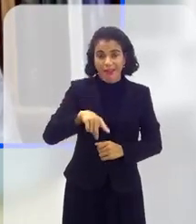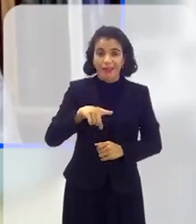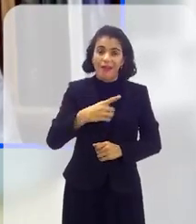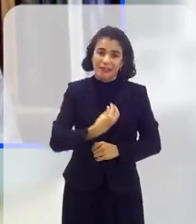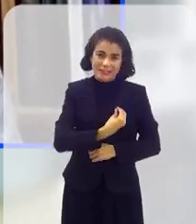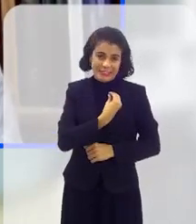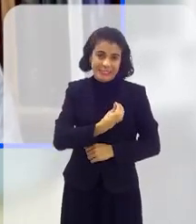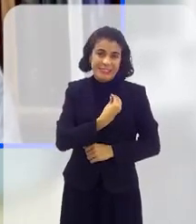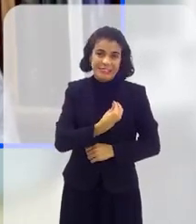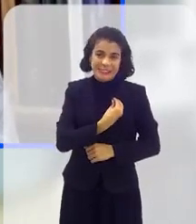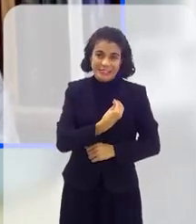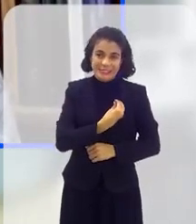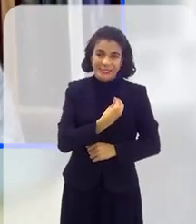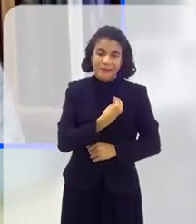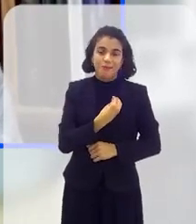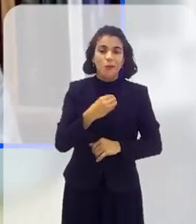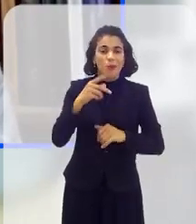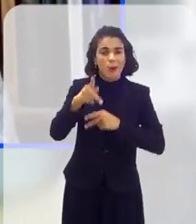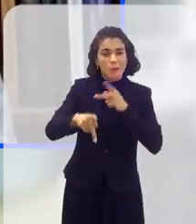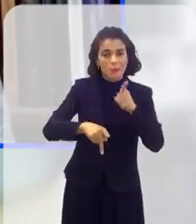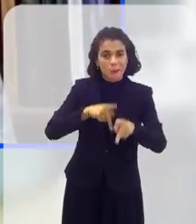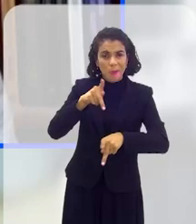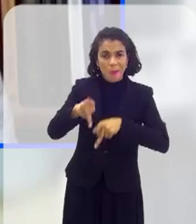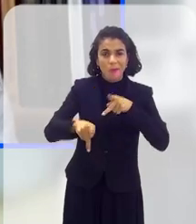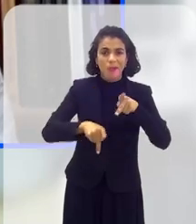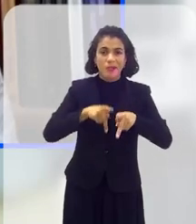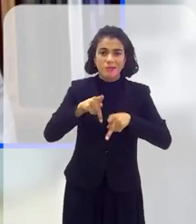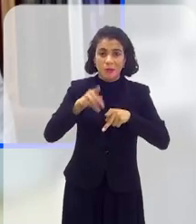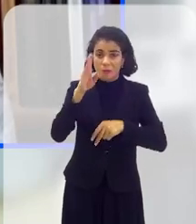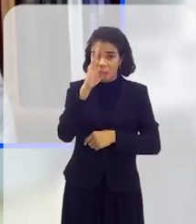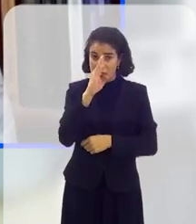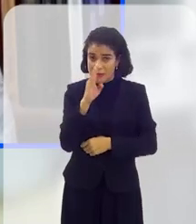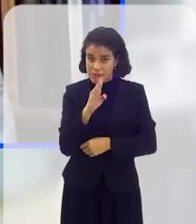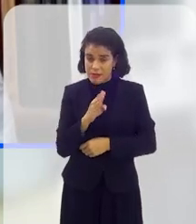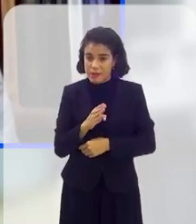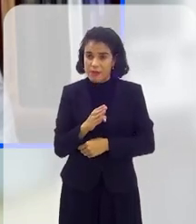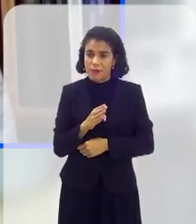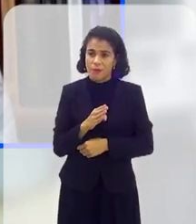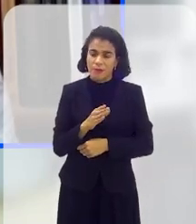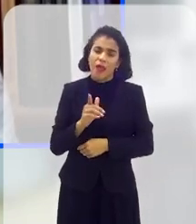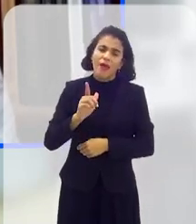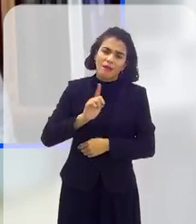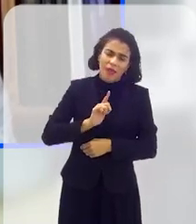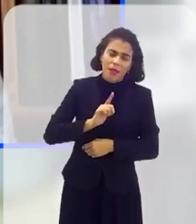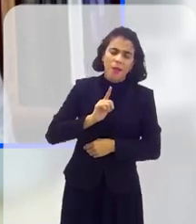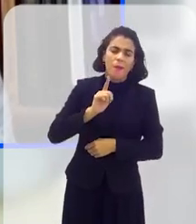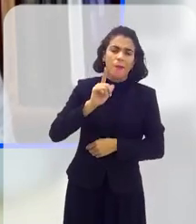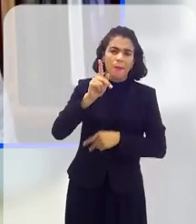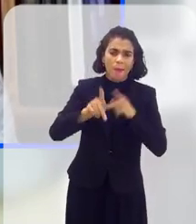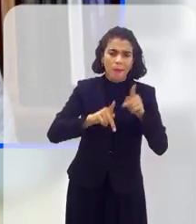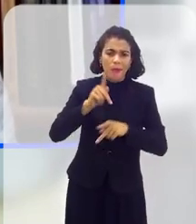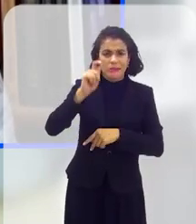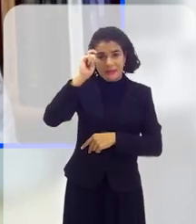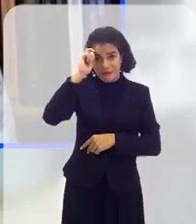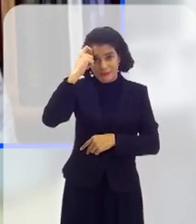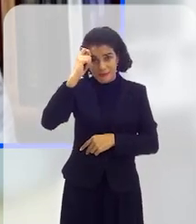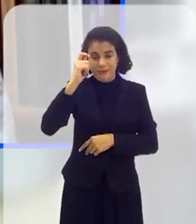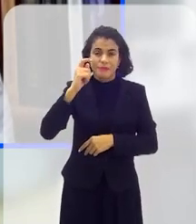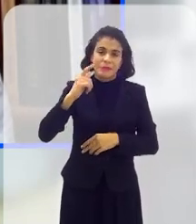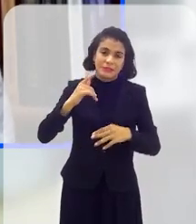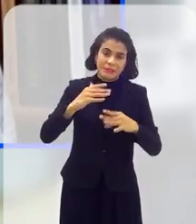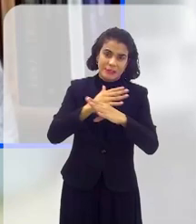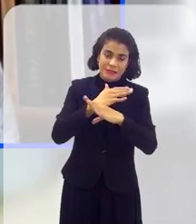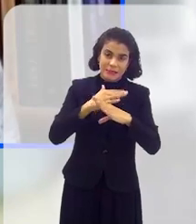que ainda existe uma população ainda existe uma população preta